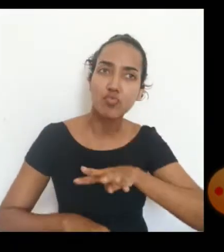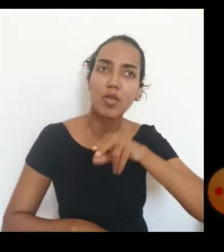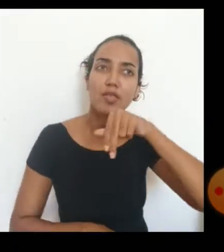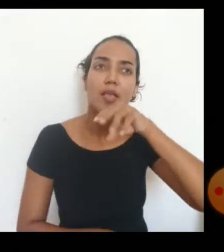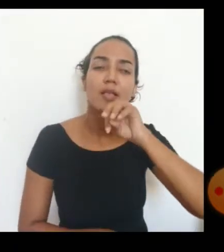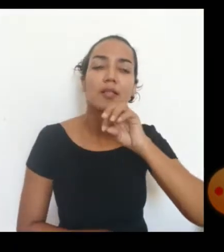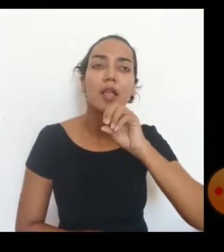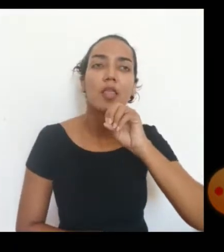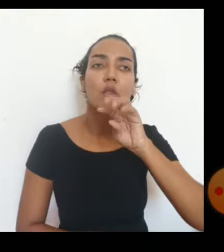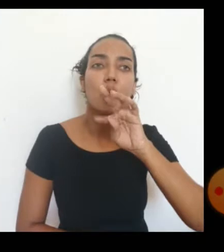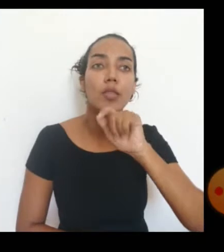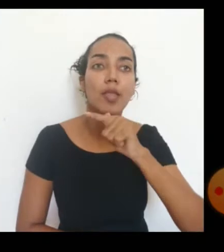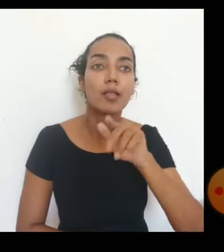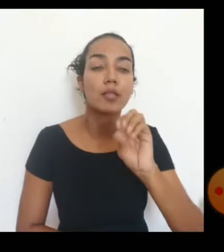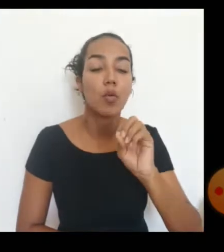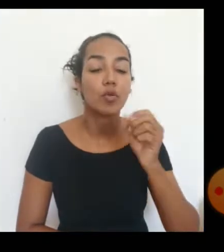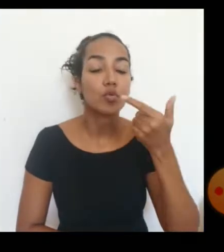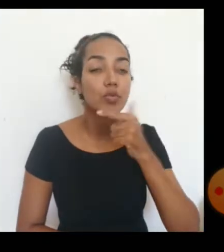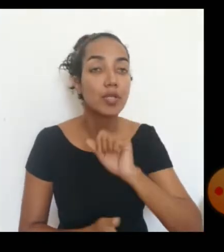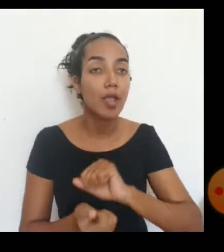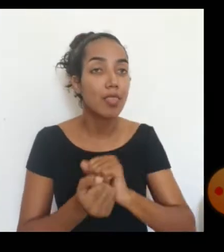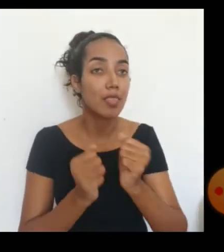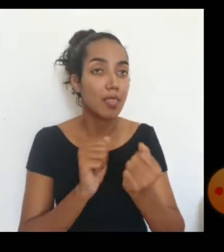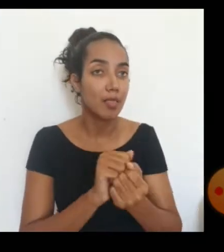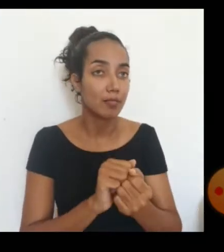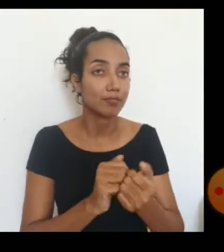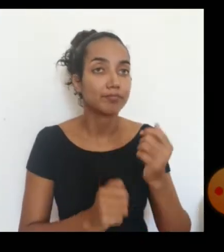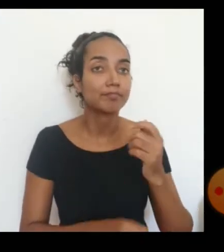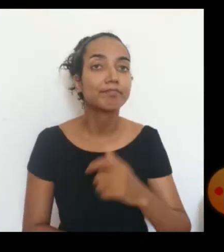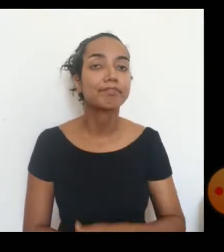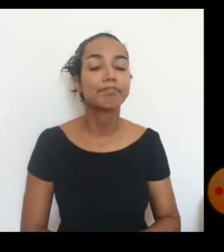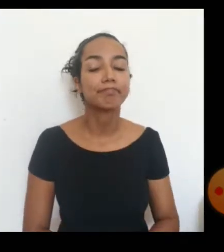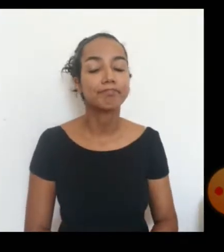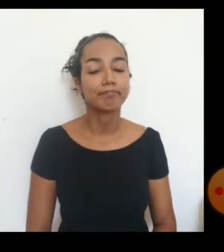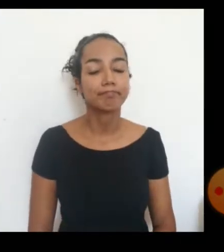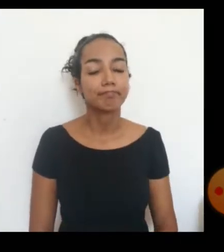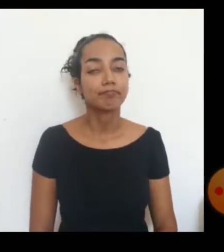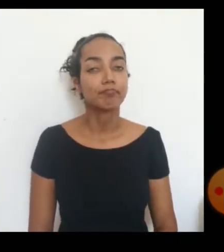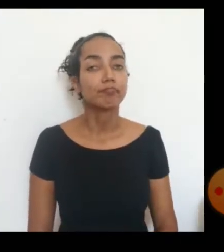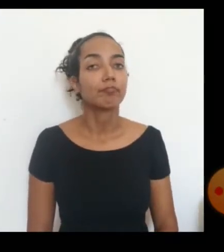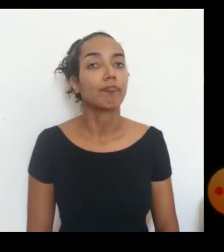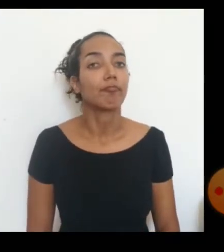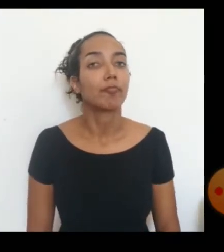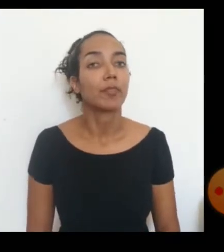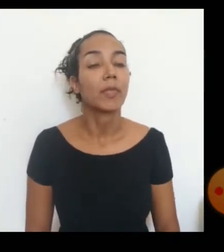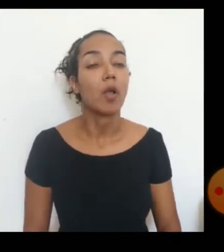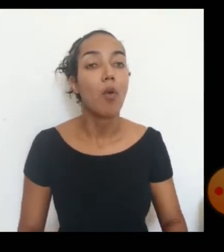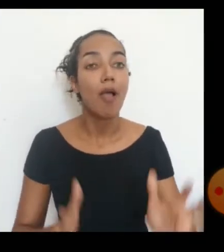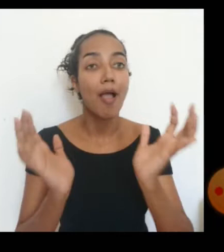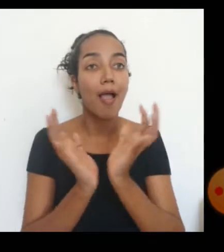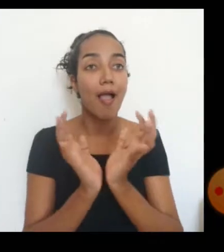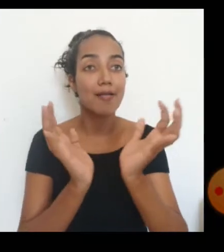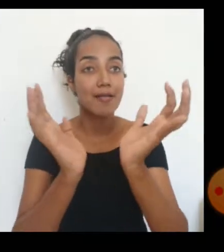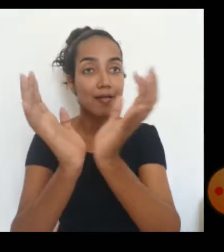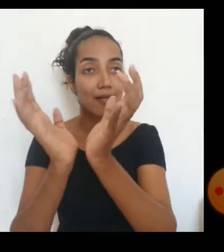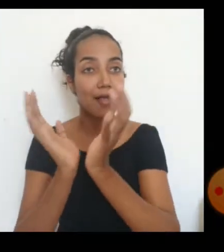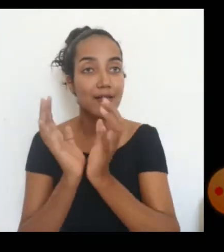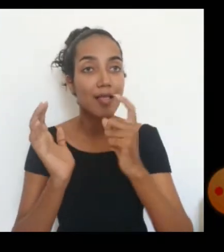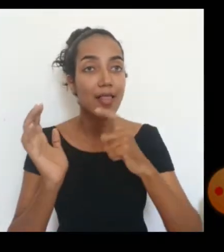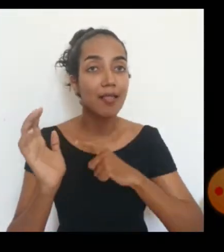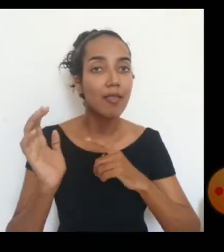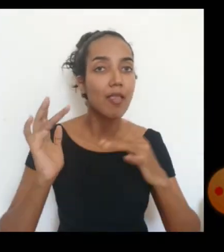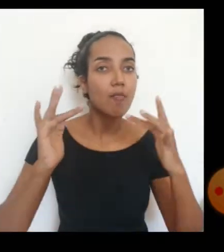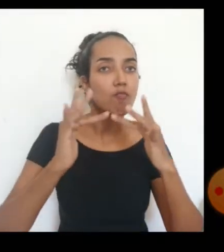sem maiores problemas. Bom, o ponto é que, em geral, as classes elas possuem associações umas com as